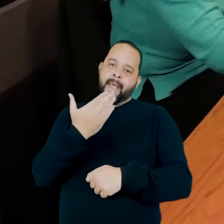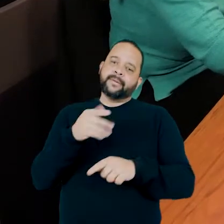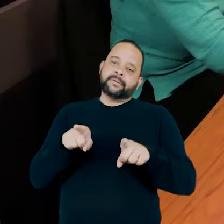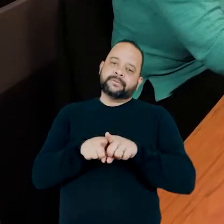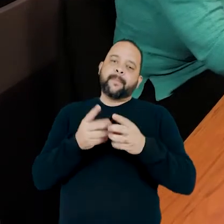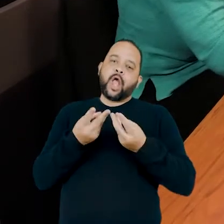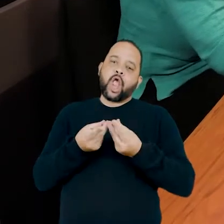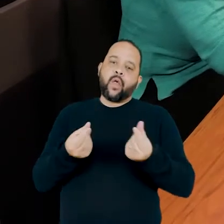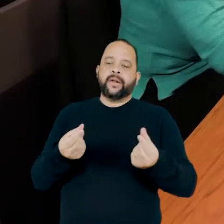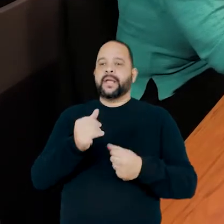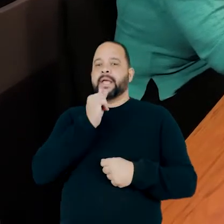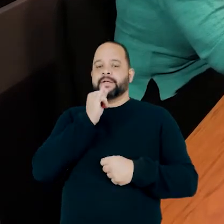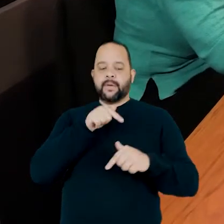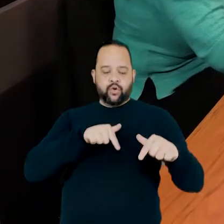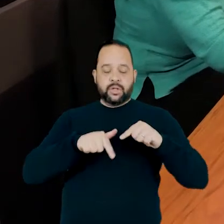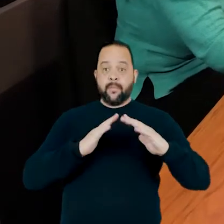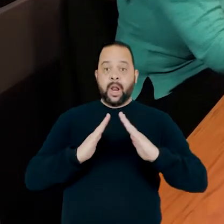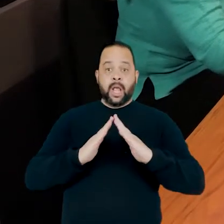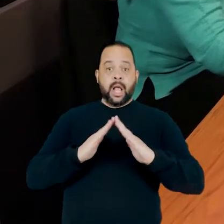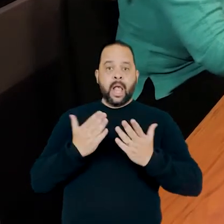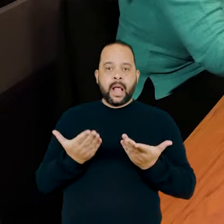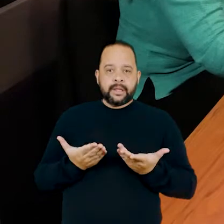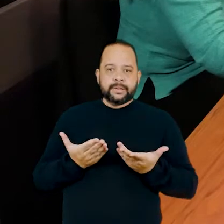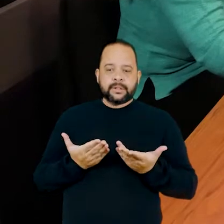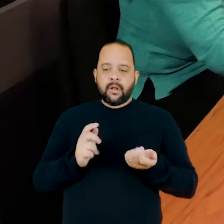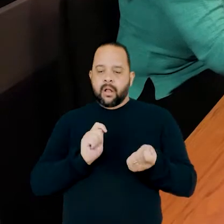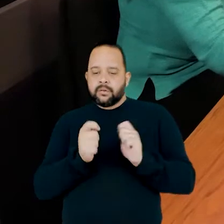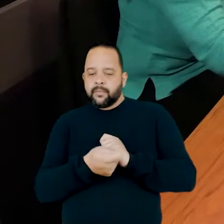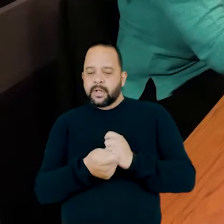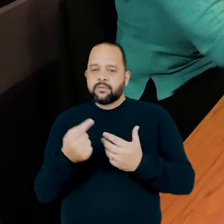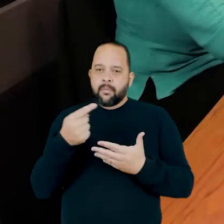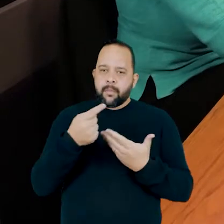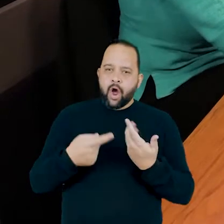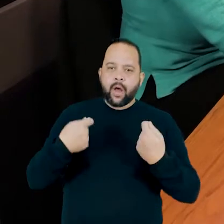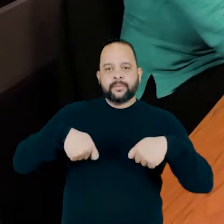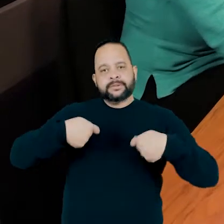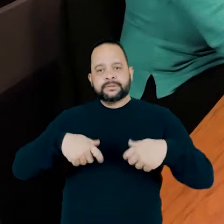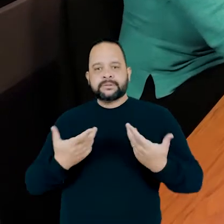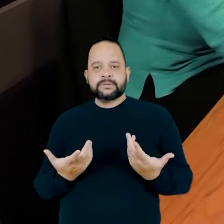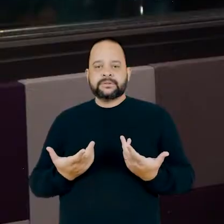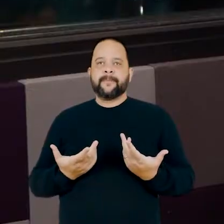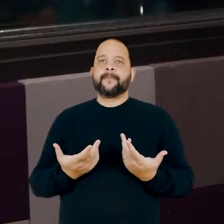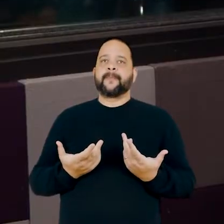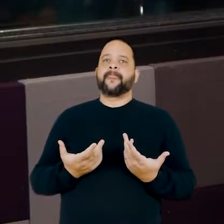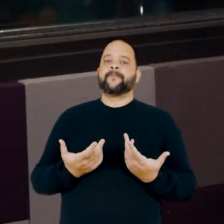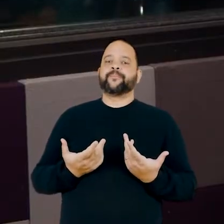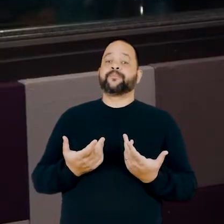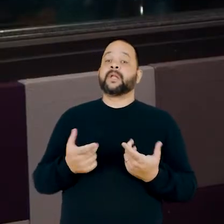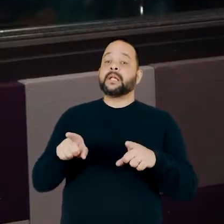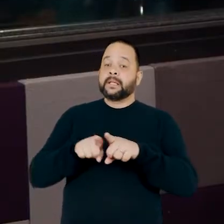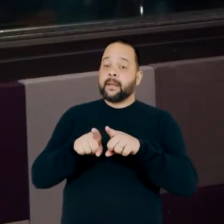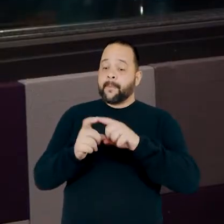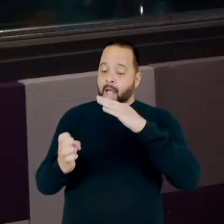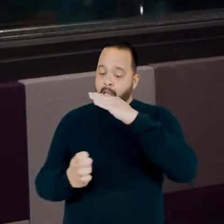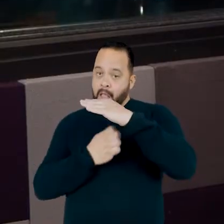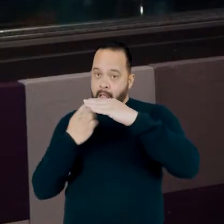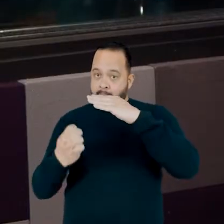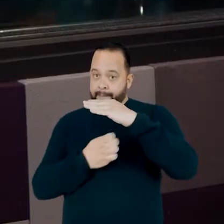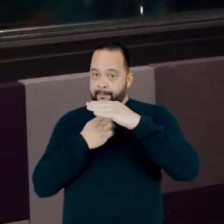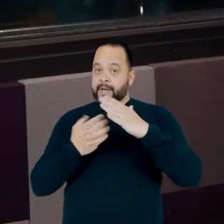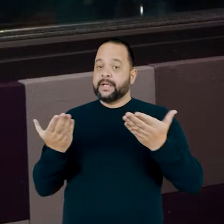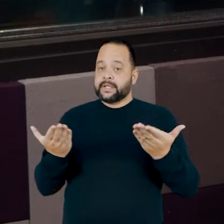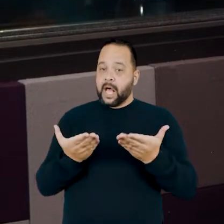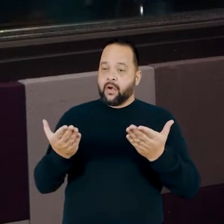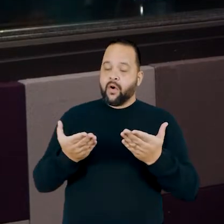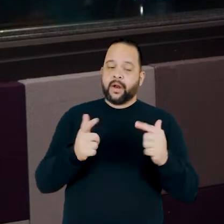Né? Ah, o home office deu certo, né? Ou empresas agora nesse formato